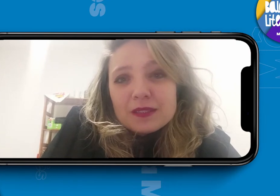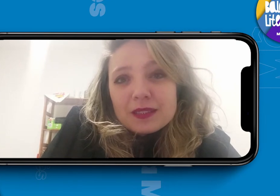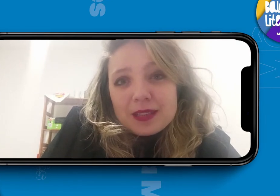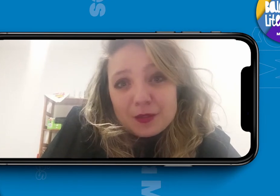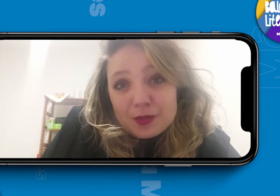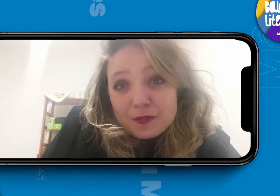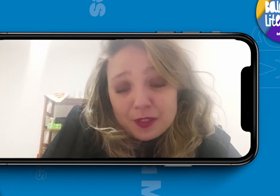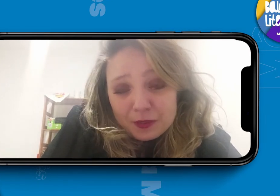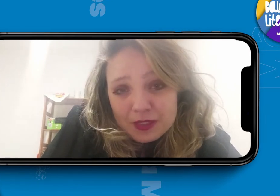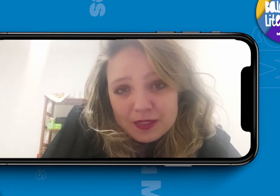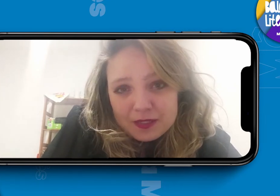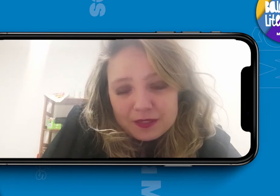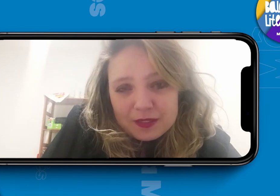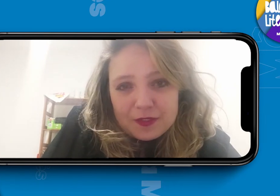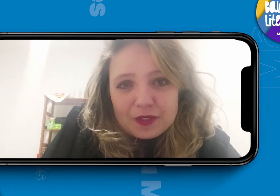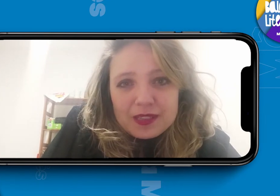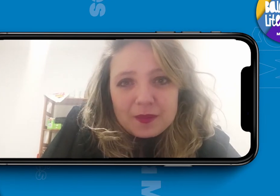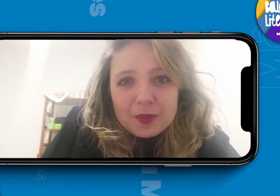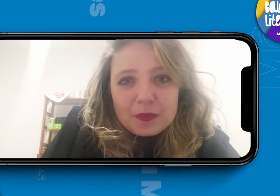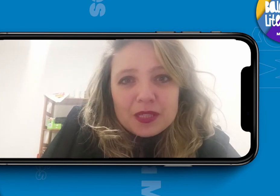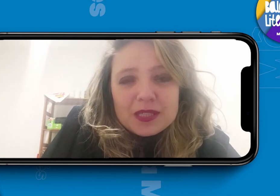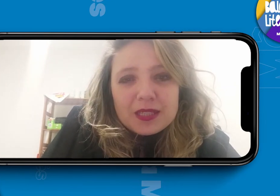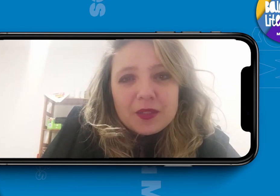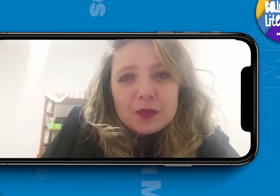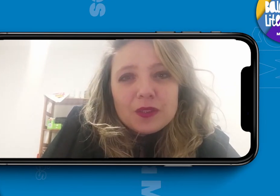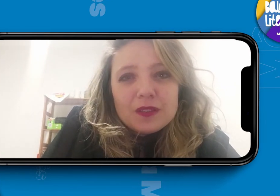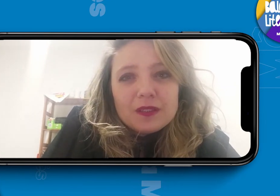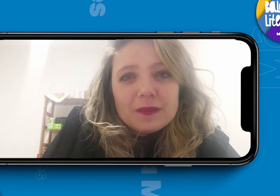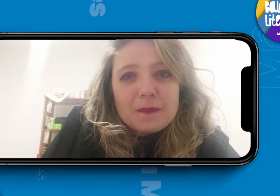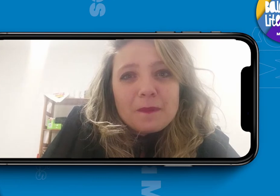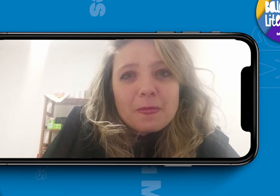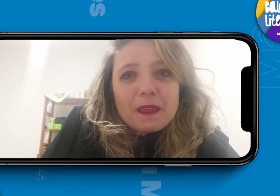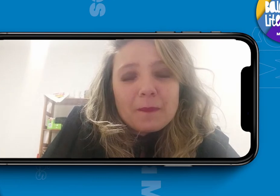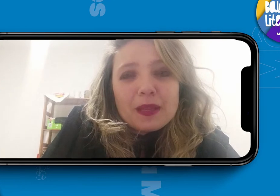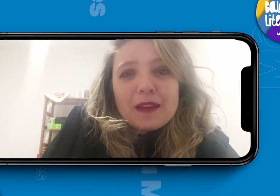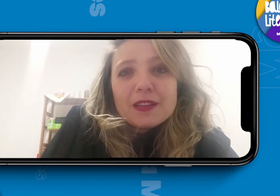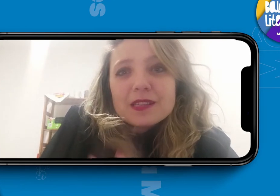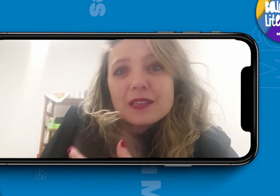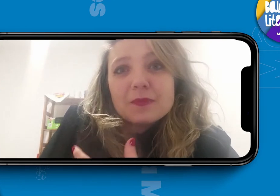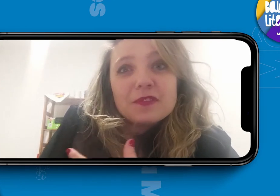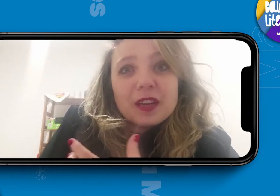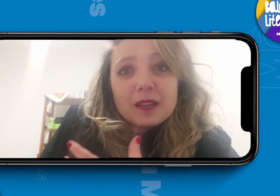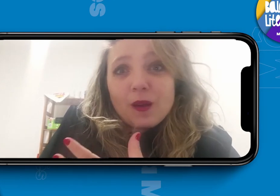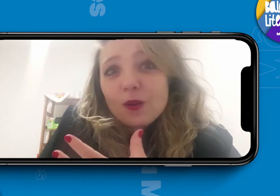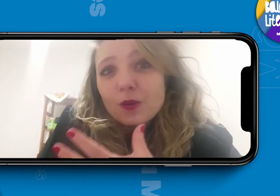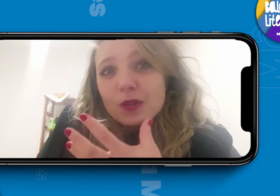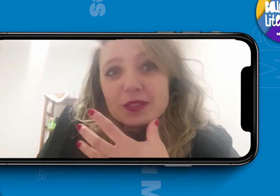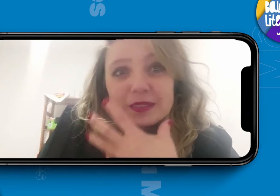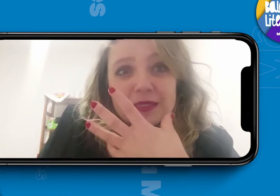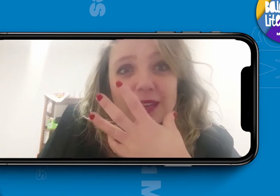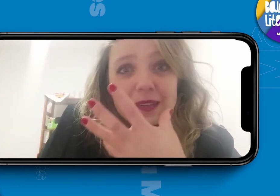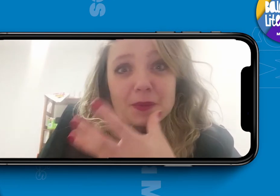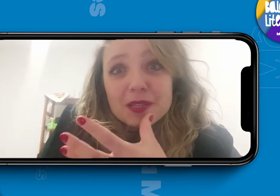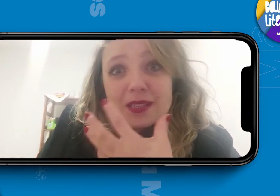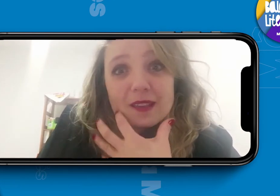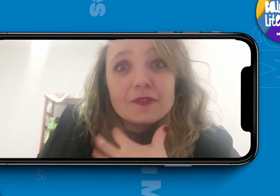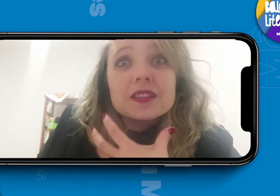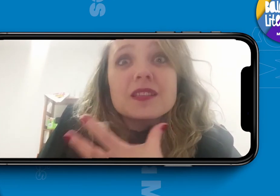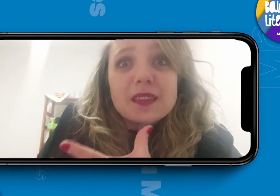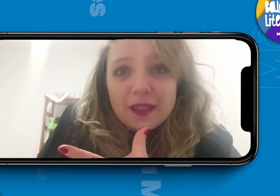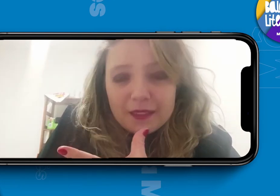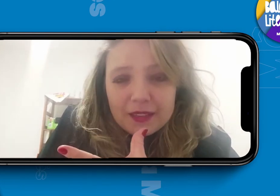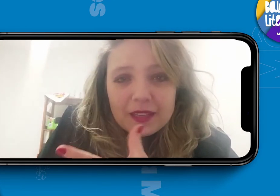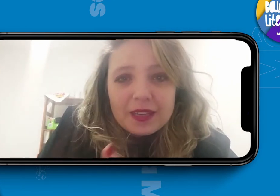me lançaram o desafio lançado pelo Marcelino, a palavra assim que me vem logo assim à cabeça